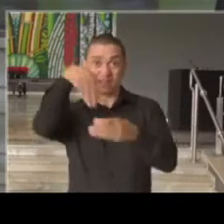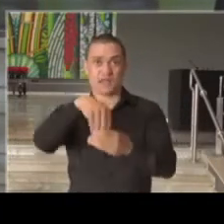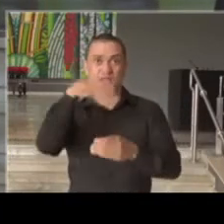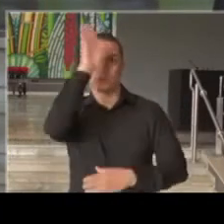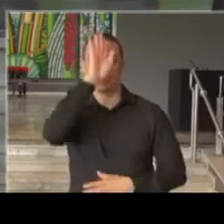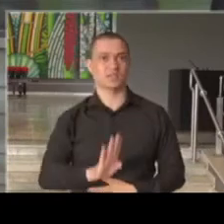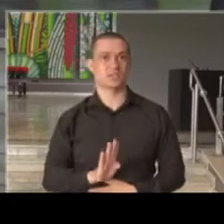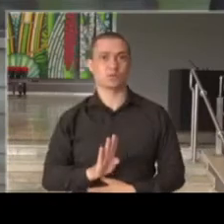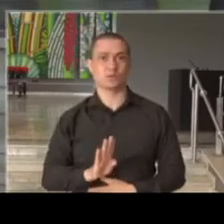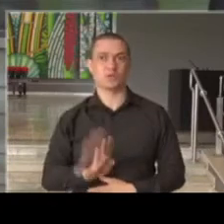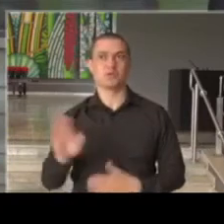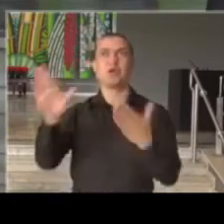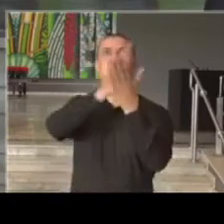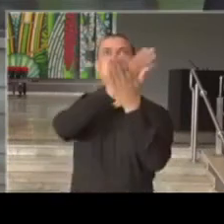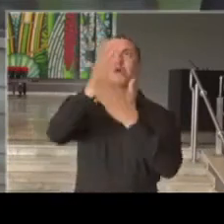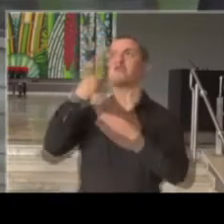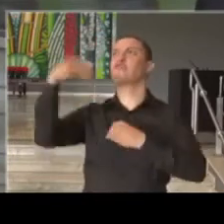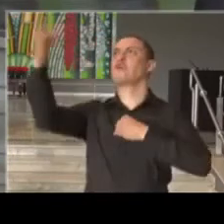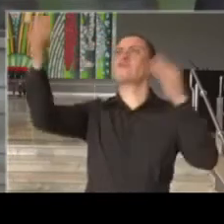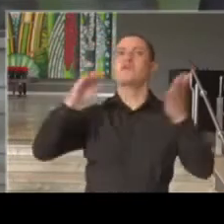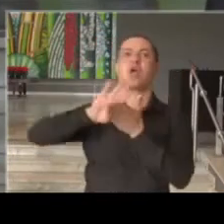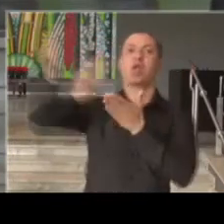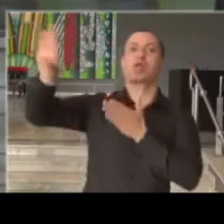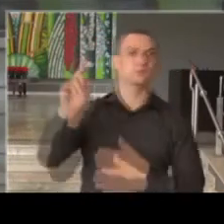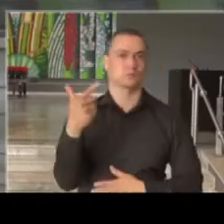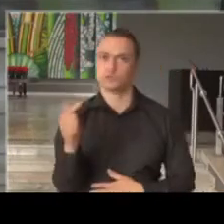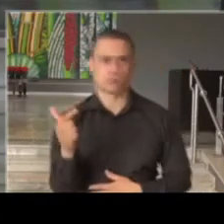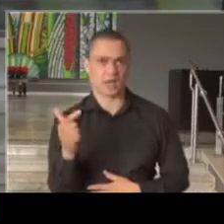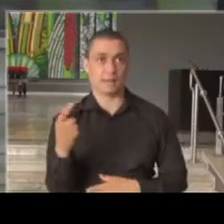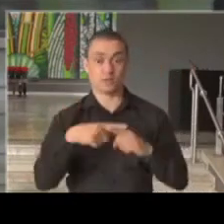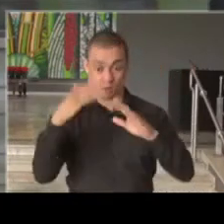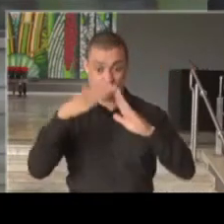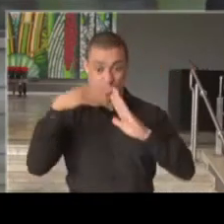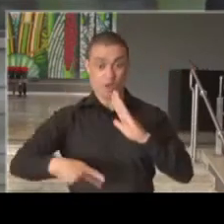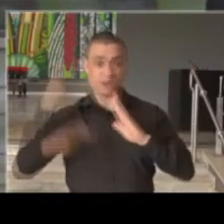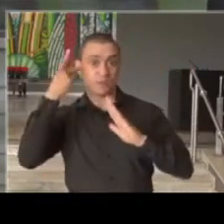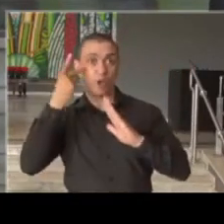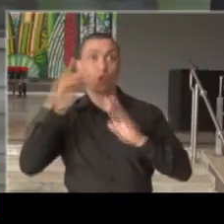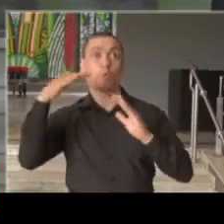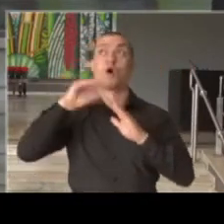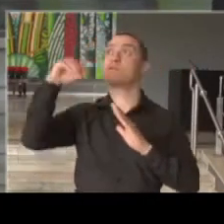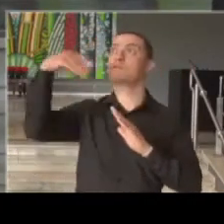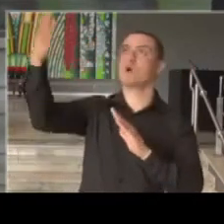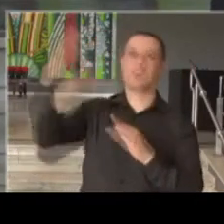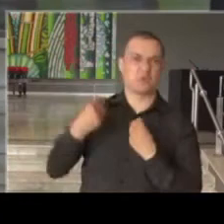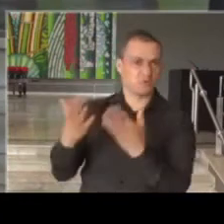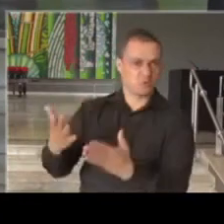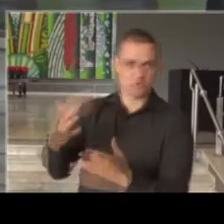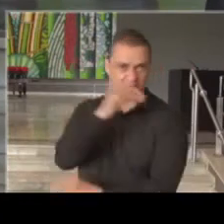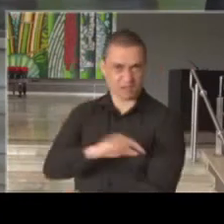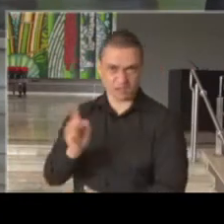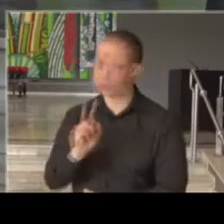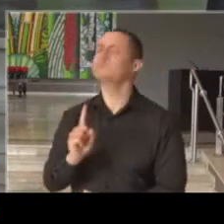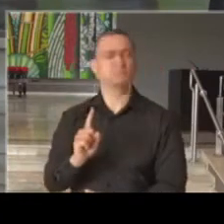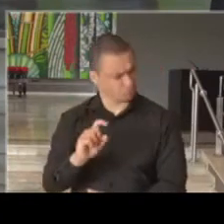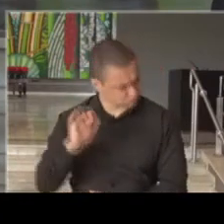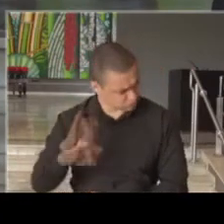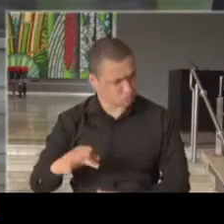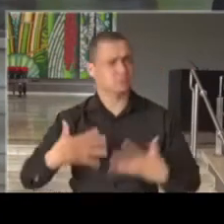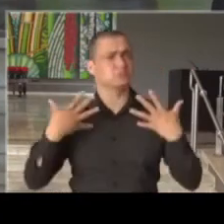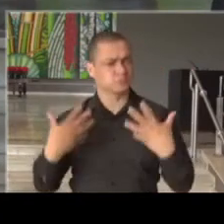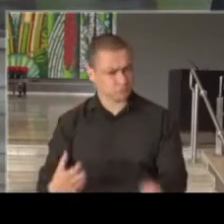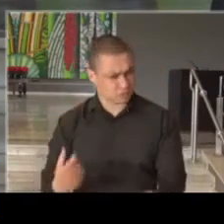não vamos segregar pessoas, segregar brasileiros porque estão aqui e não oferecer para quem precisa a vacina.